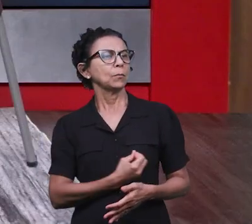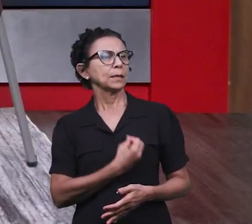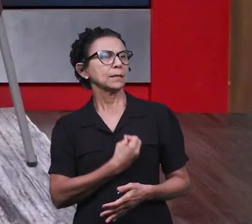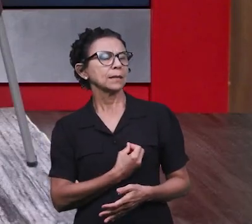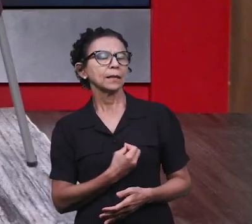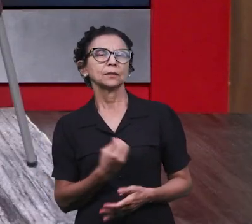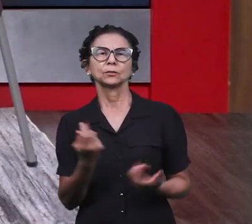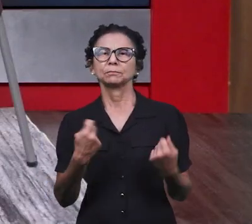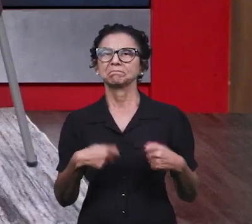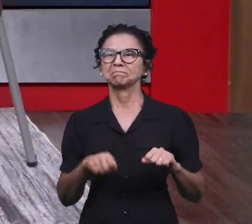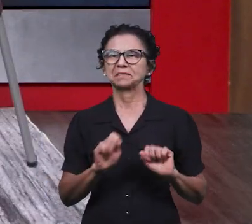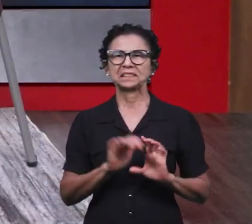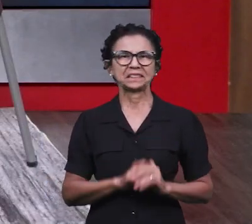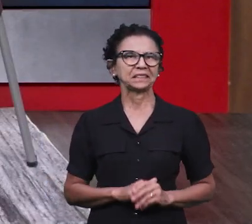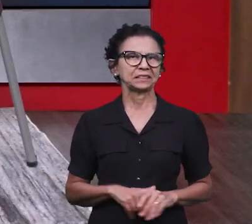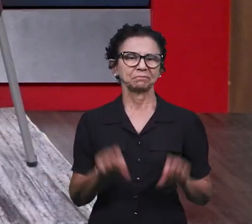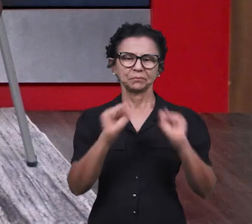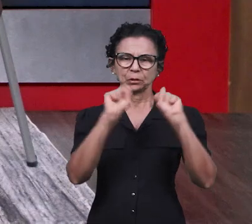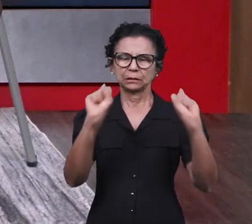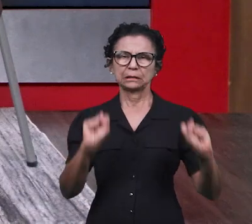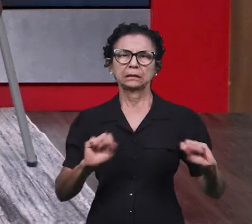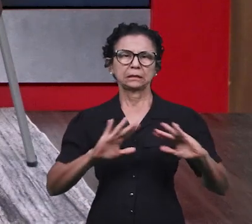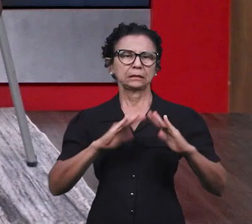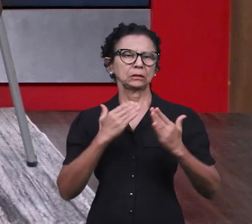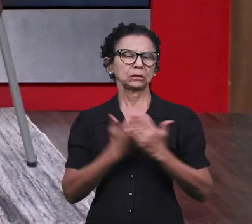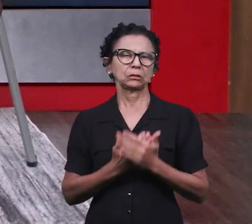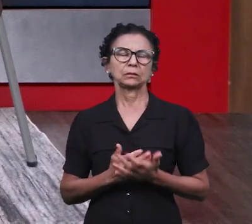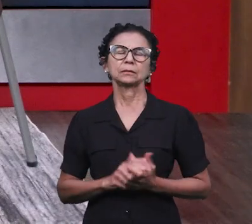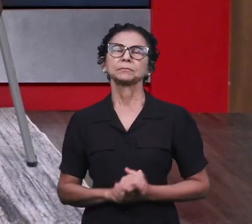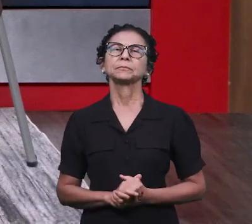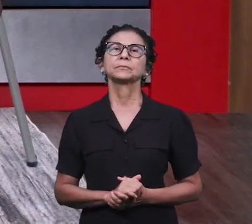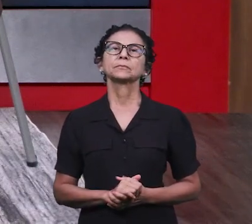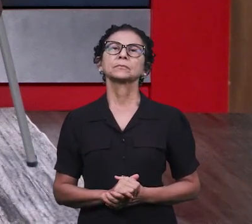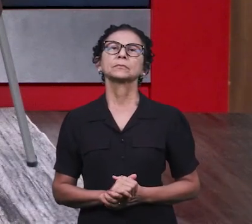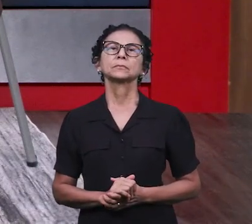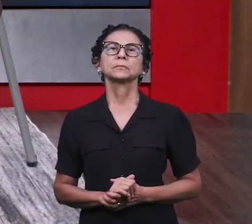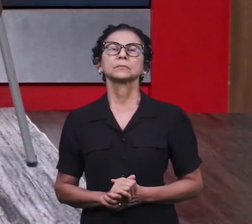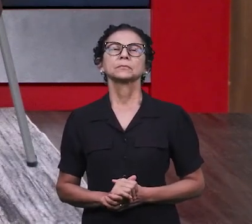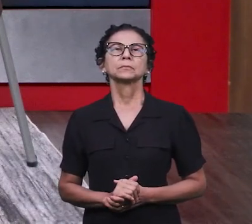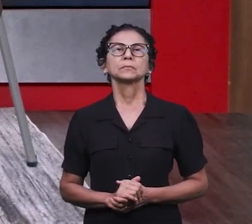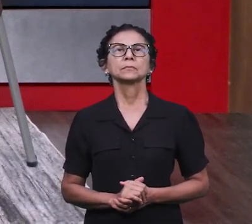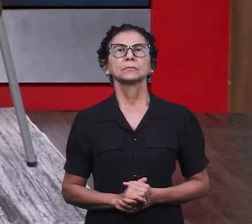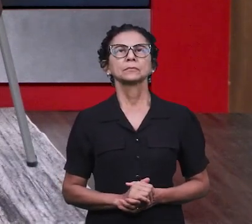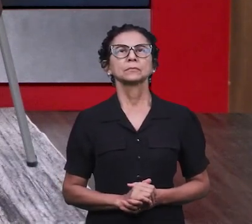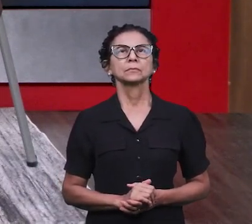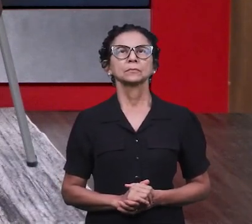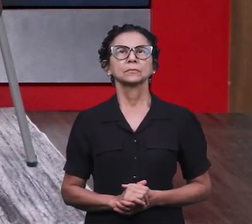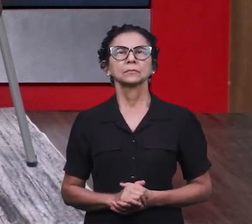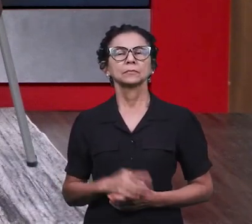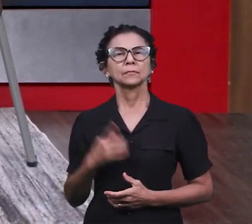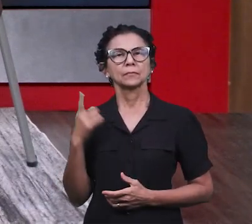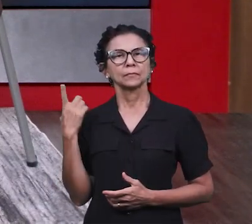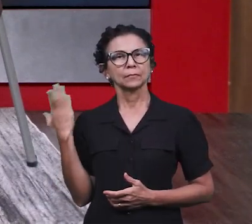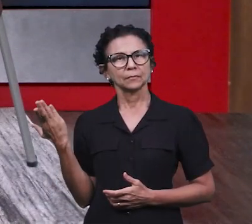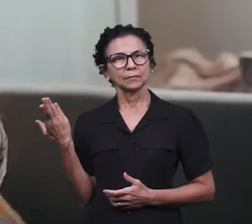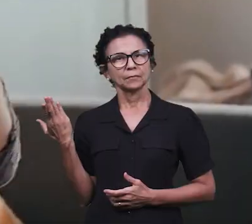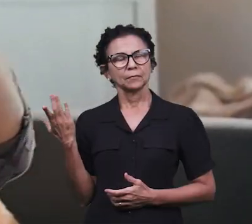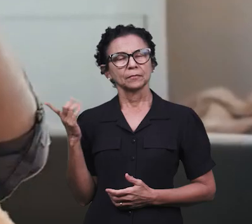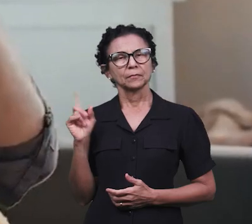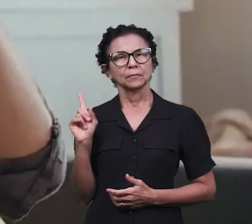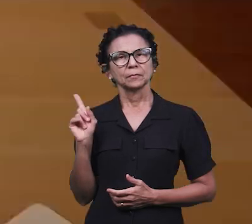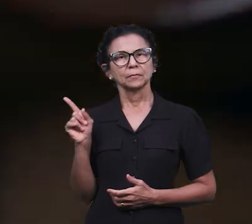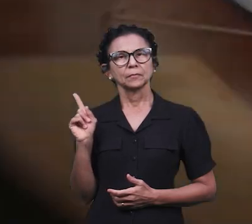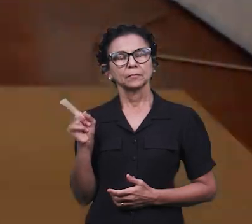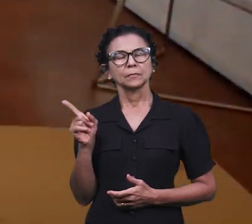no sistema da escola, né? Então, outra aplicação bem interessante. Vamos para o próximo. Acho que teve mais algum aí.